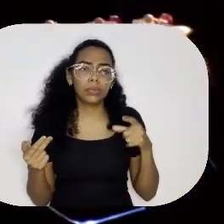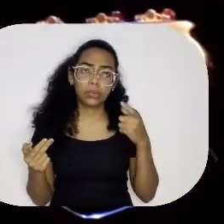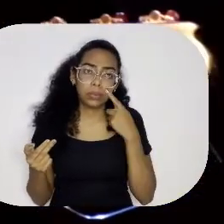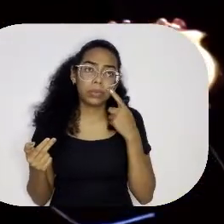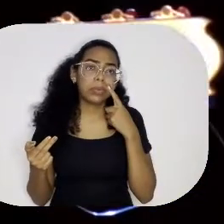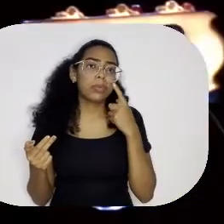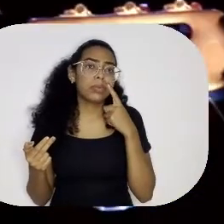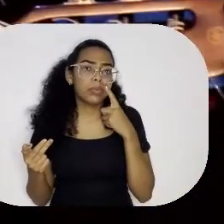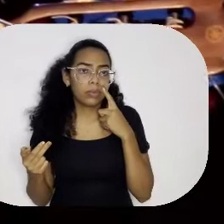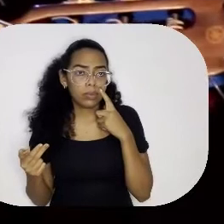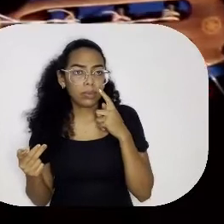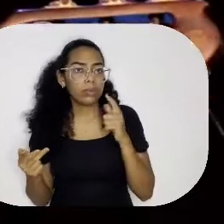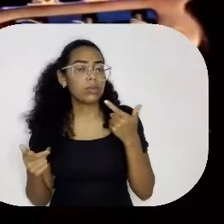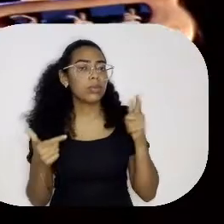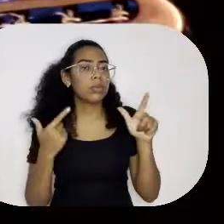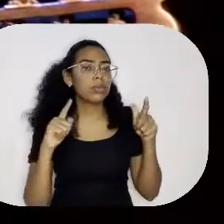encantada.